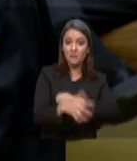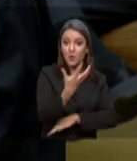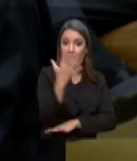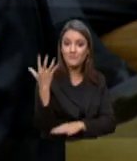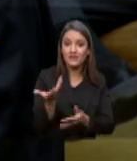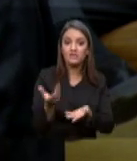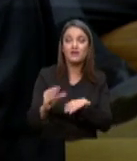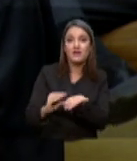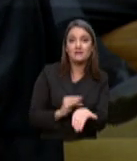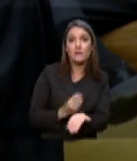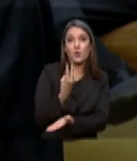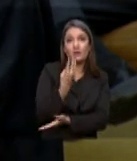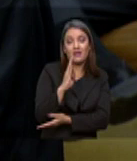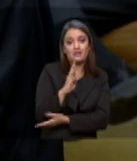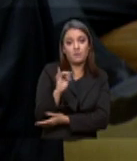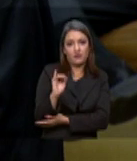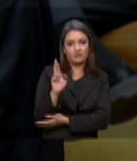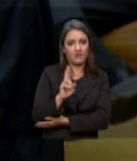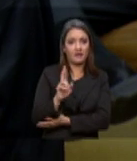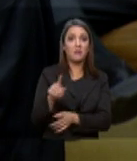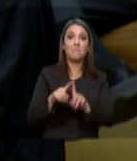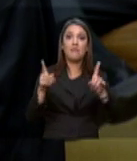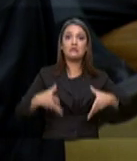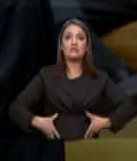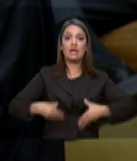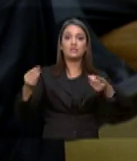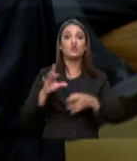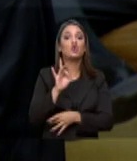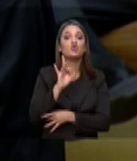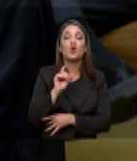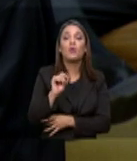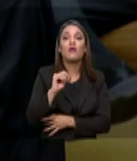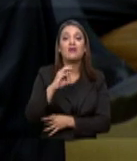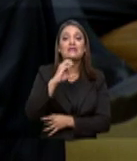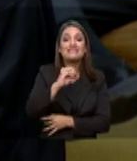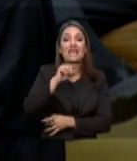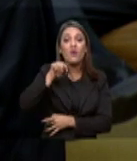3 bilhões de reais. Entretanto, gastou apenas